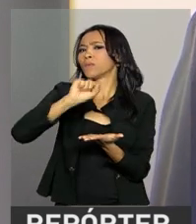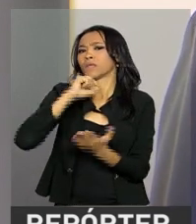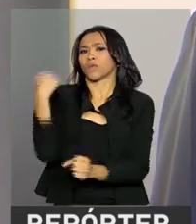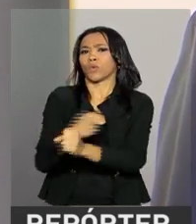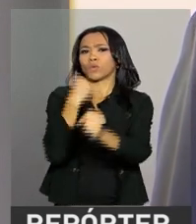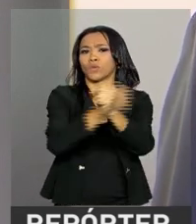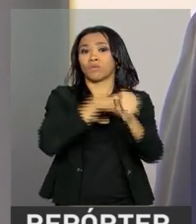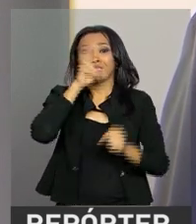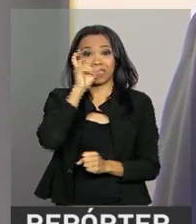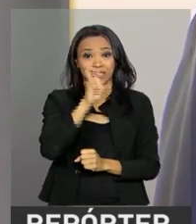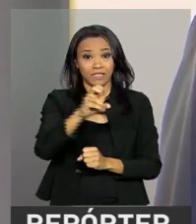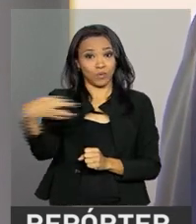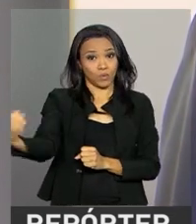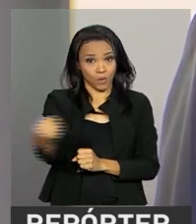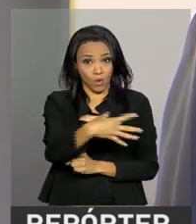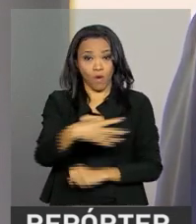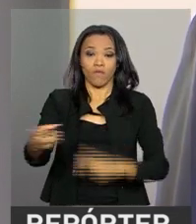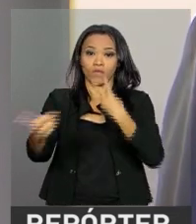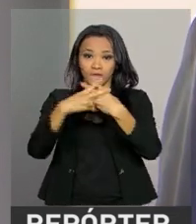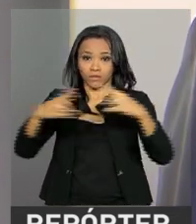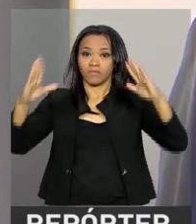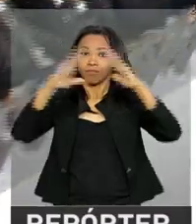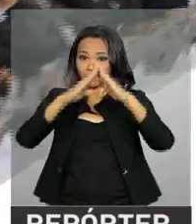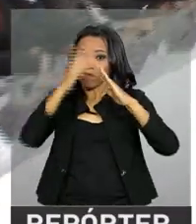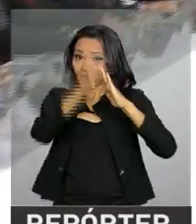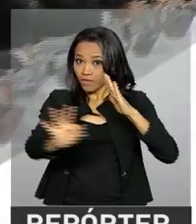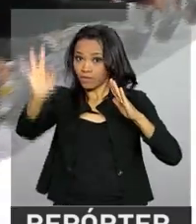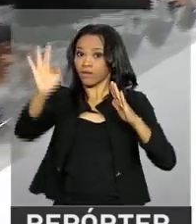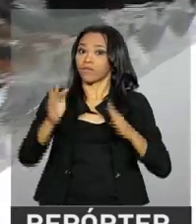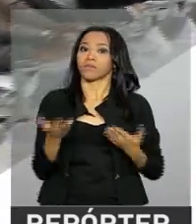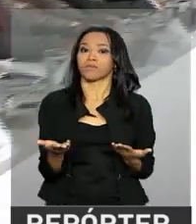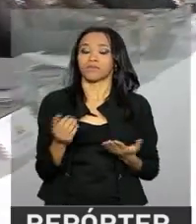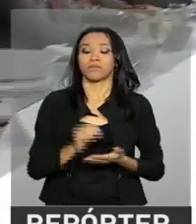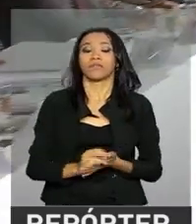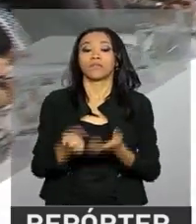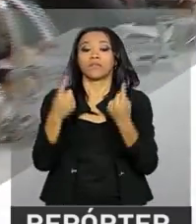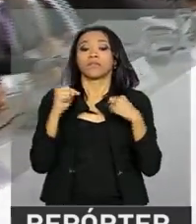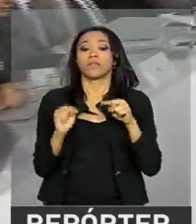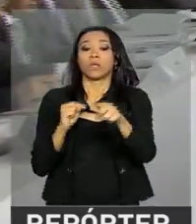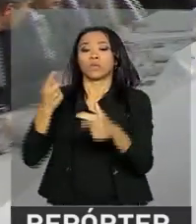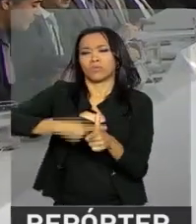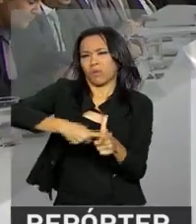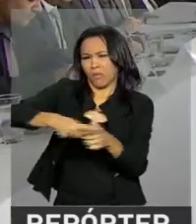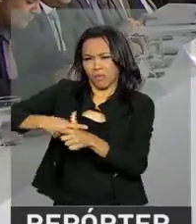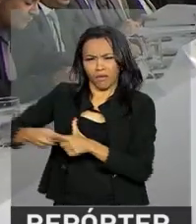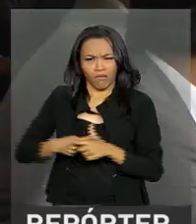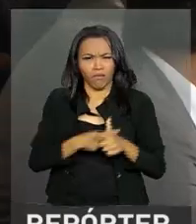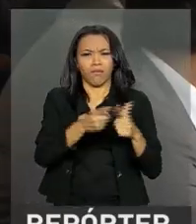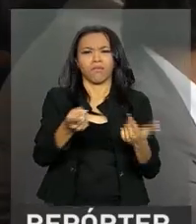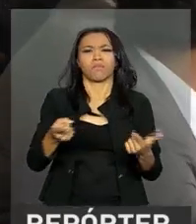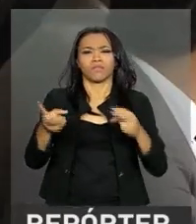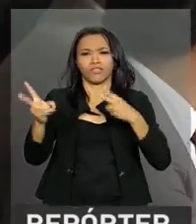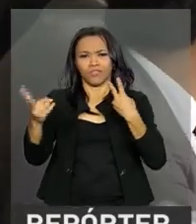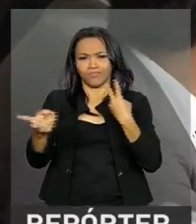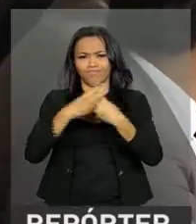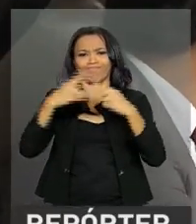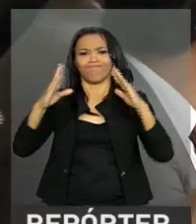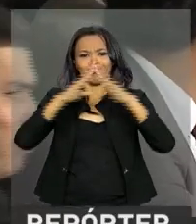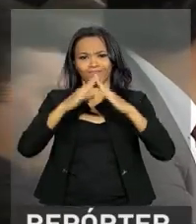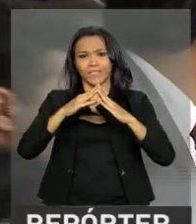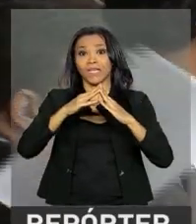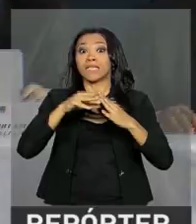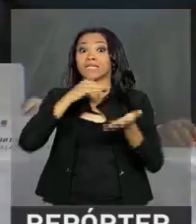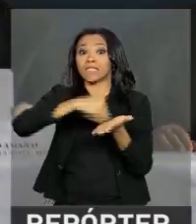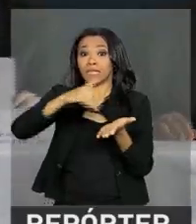5 novas penitenciárias federais no país. A crise penitenciária também trouxe a Brasília secretários de Segurança Pública de